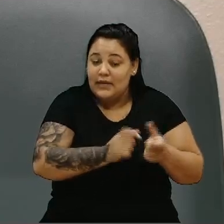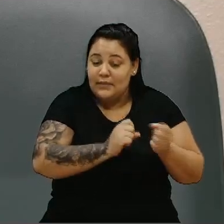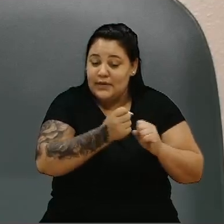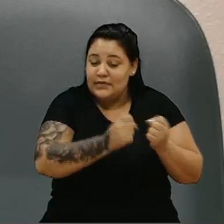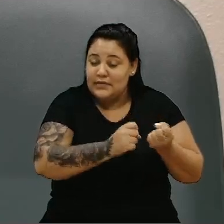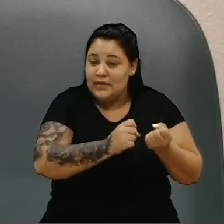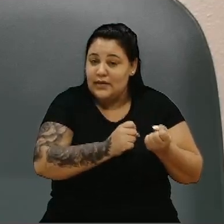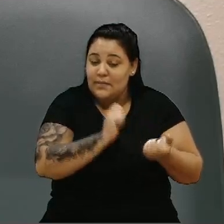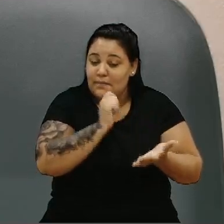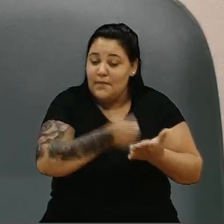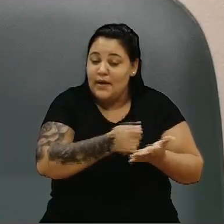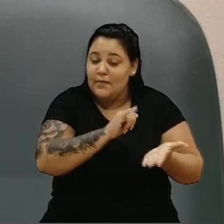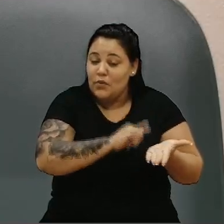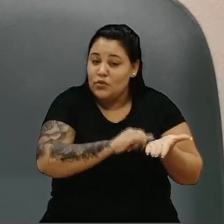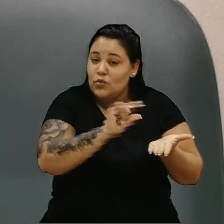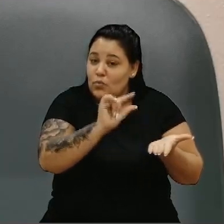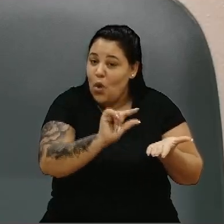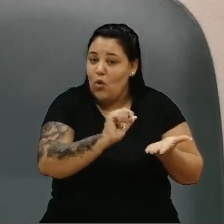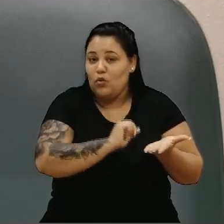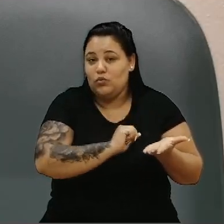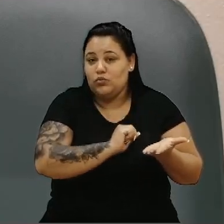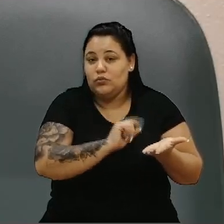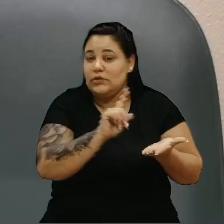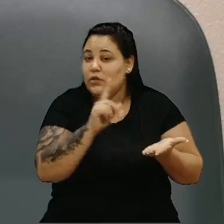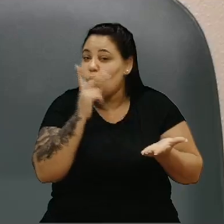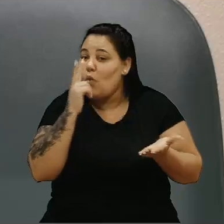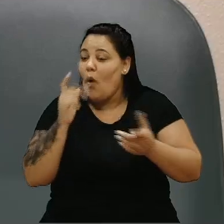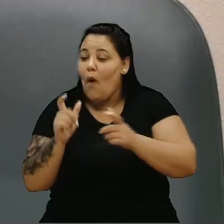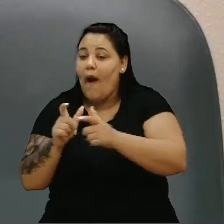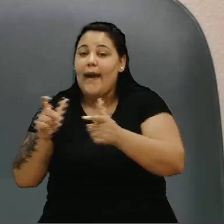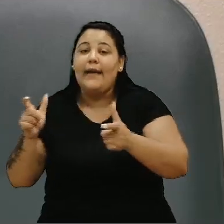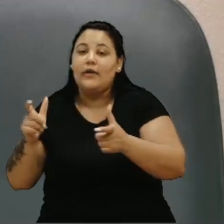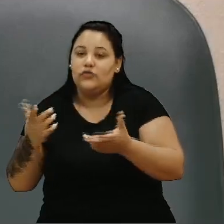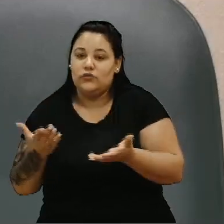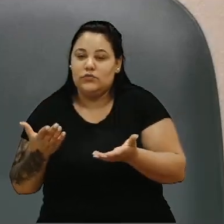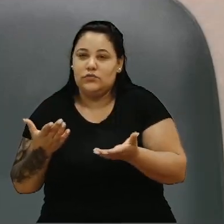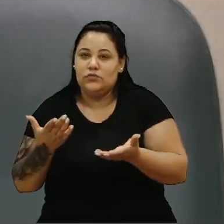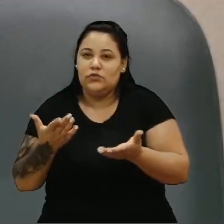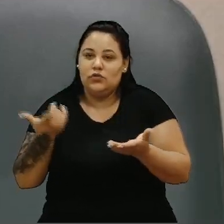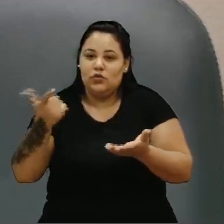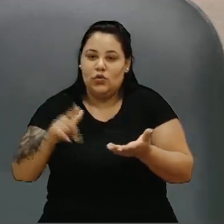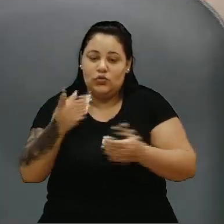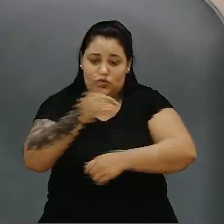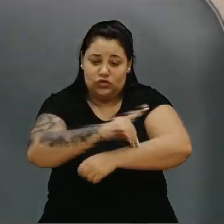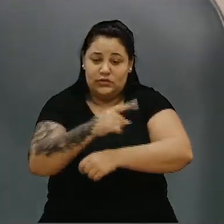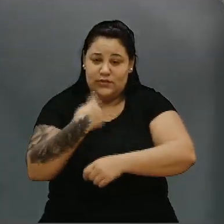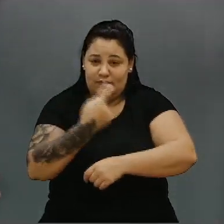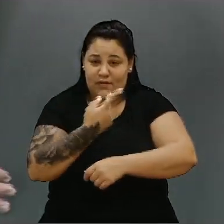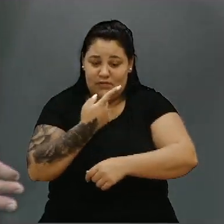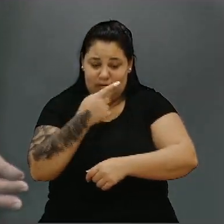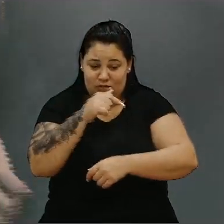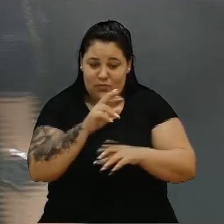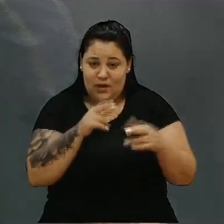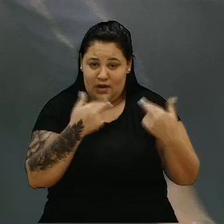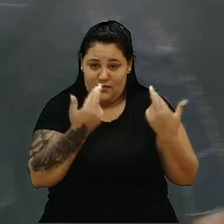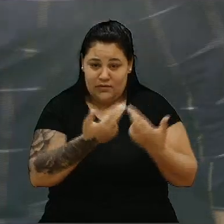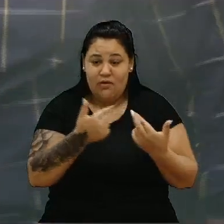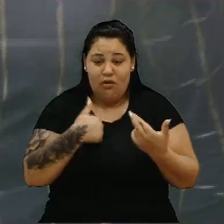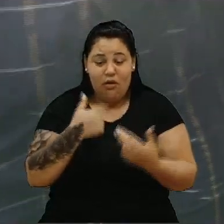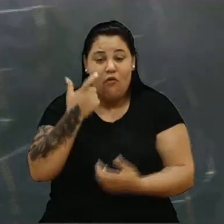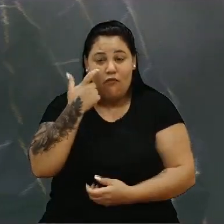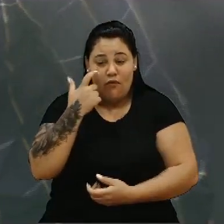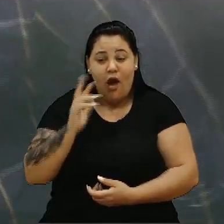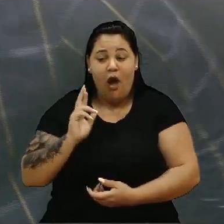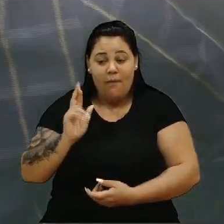dia nós estávamos numa reunião com a SIC, com o CIMEX aqui, com o Sindilojas, enfim, e ouvi dos representantes dessas entidades